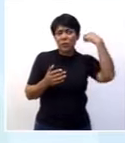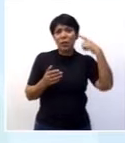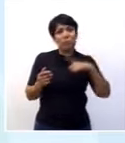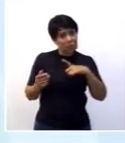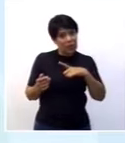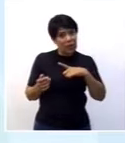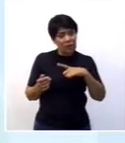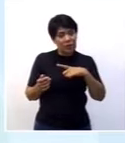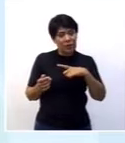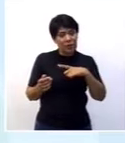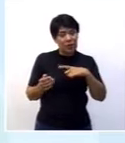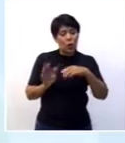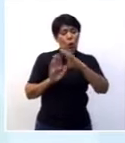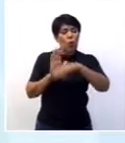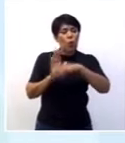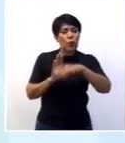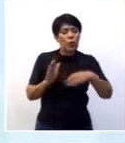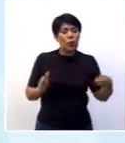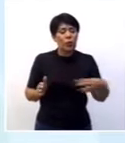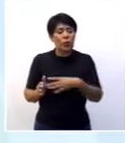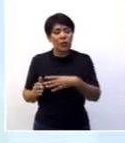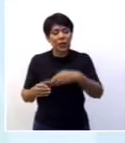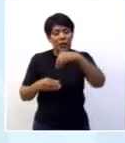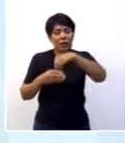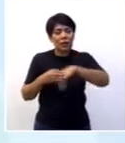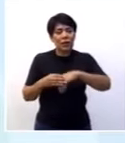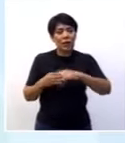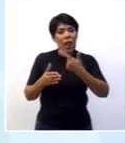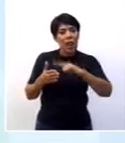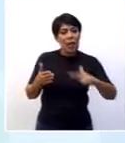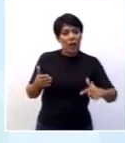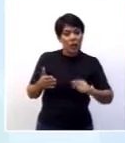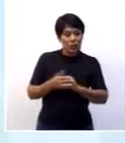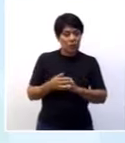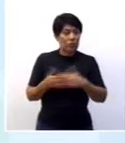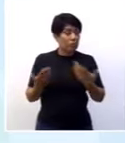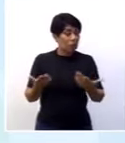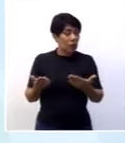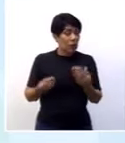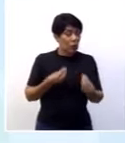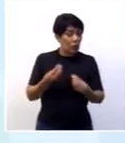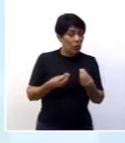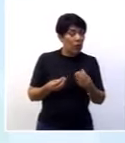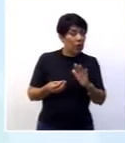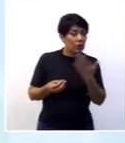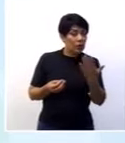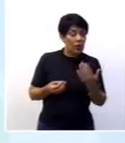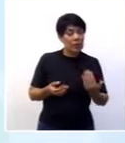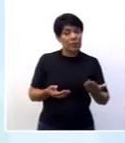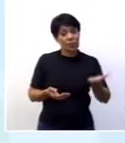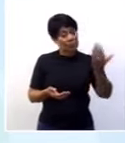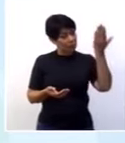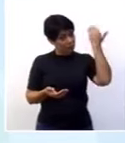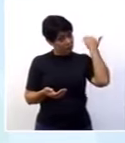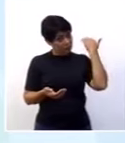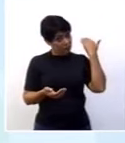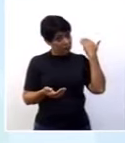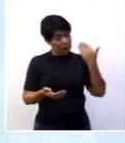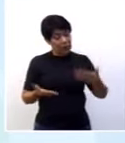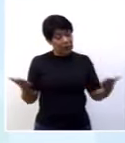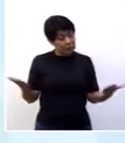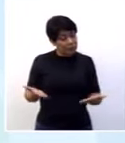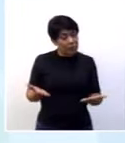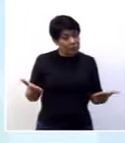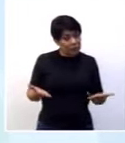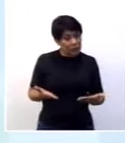dentro da literatura? Que caminhos são esses entre passado e